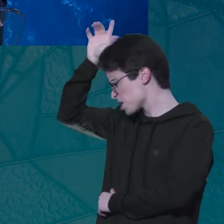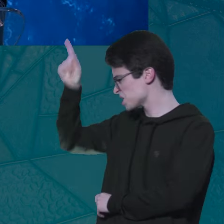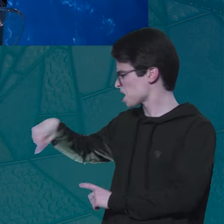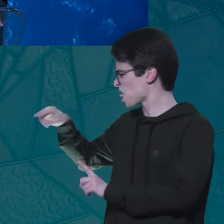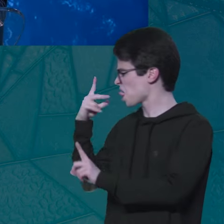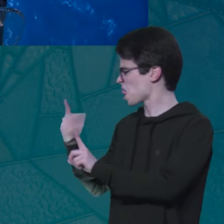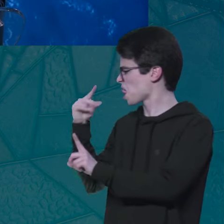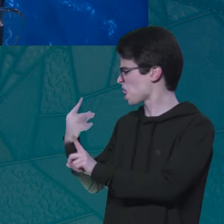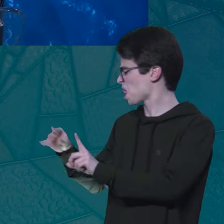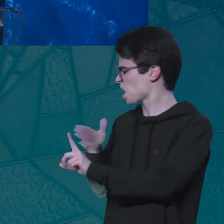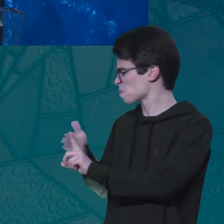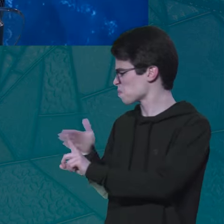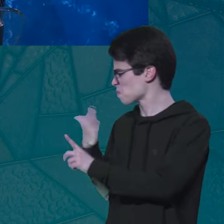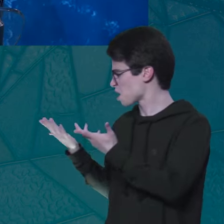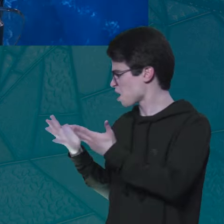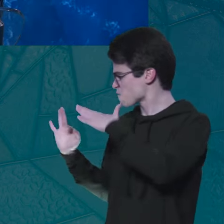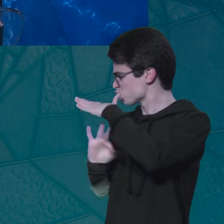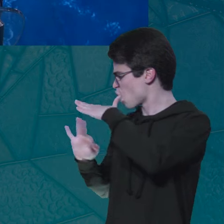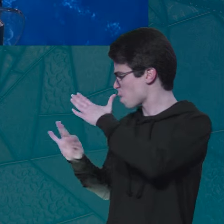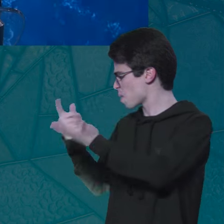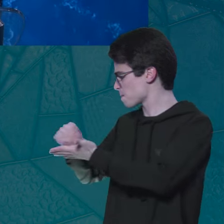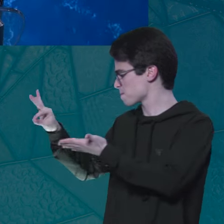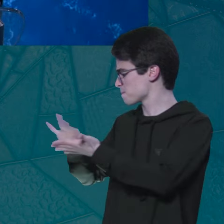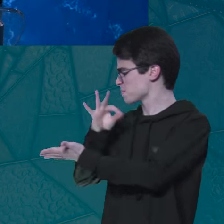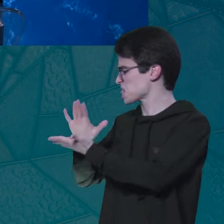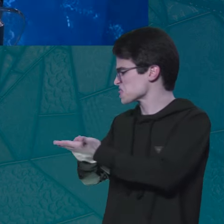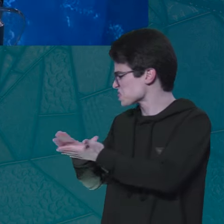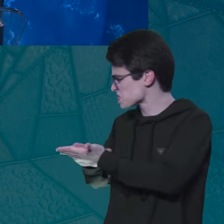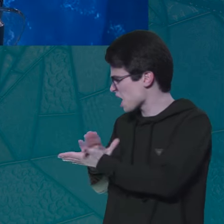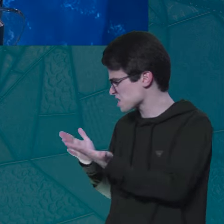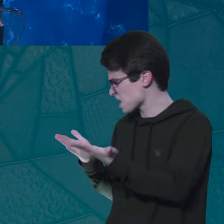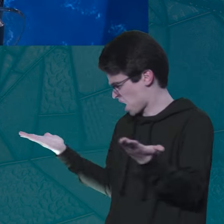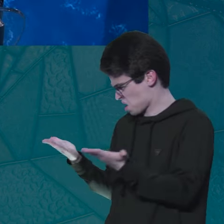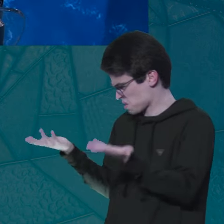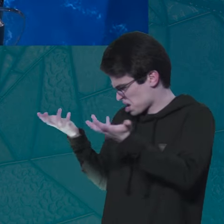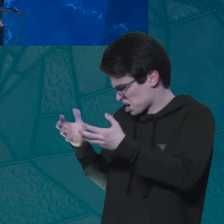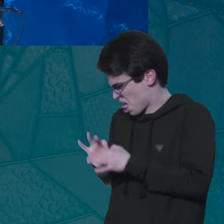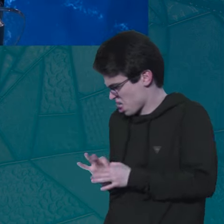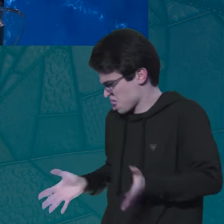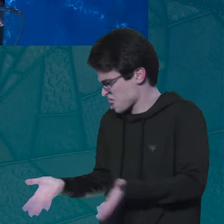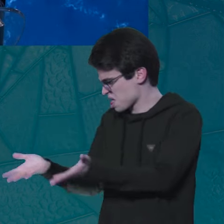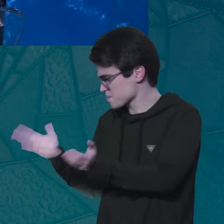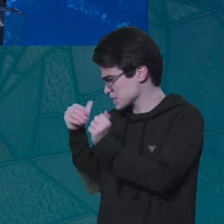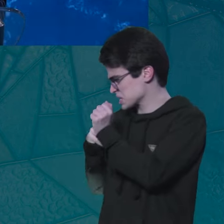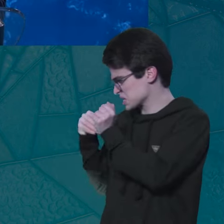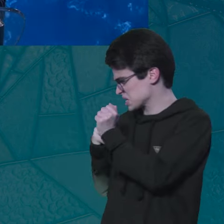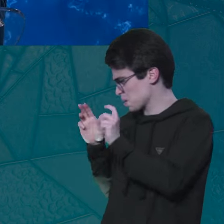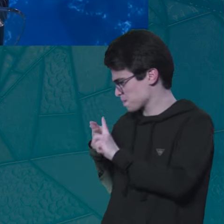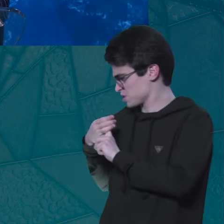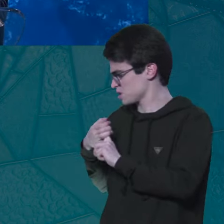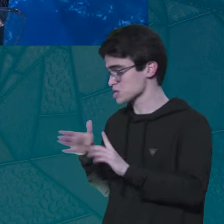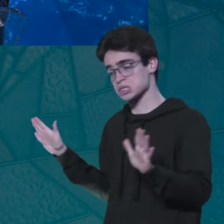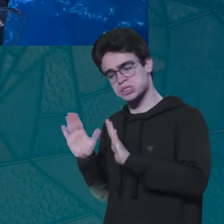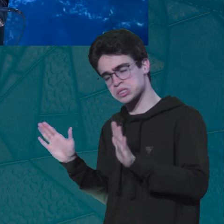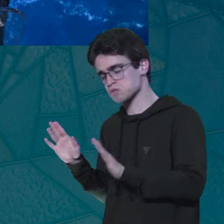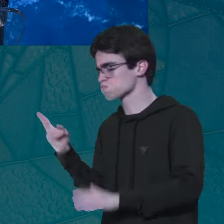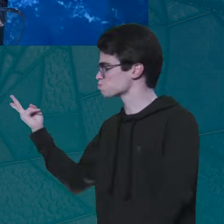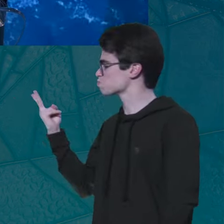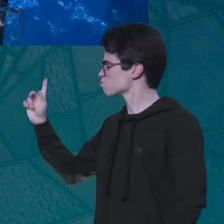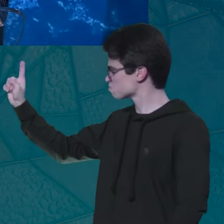sem processo formal, e nos lançaram na prisão. E agora querem livrar-se de nós secretamente? Não, venham